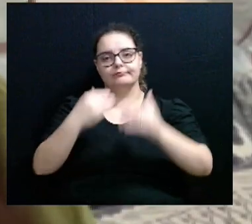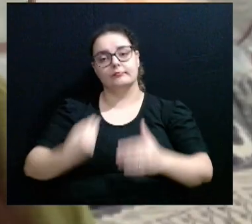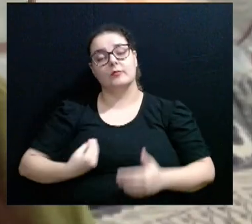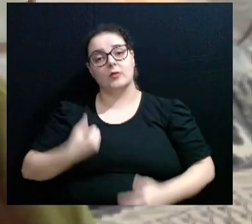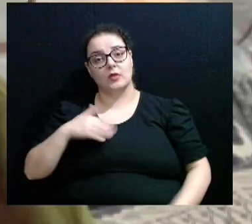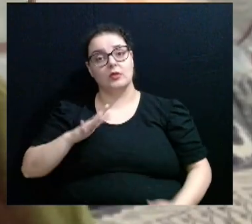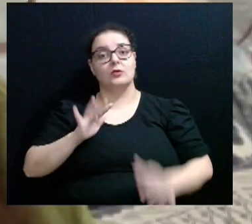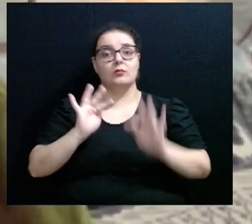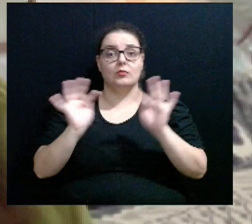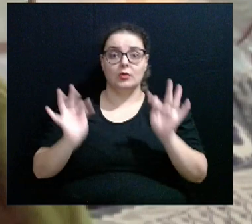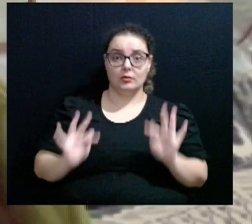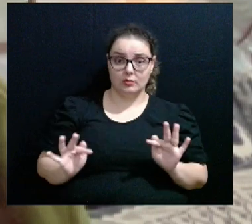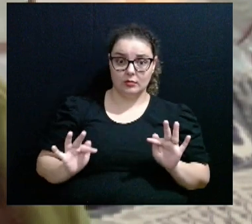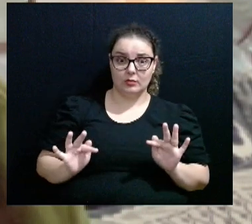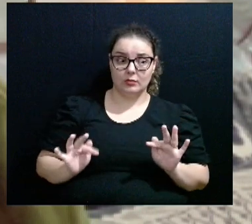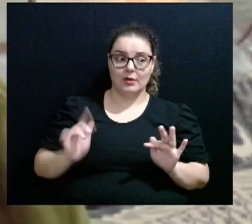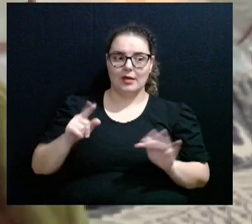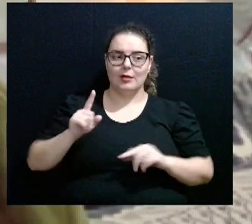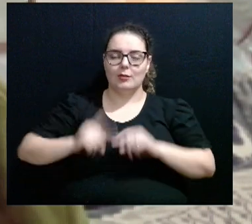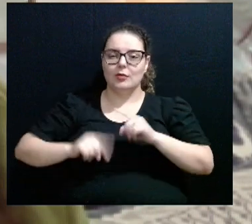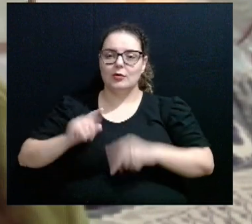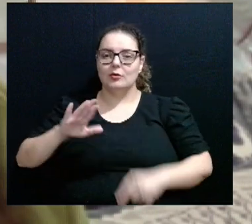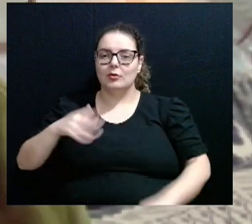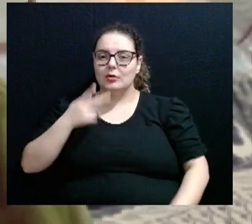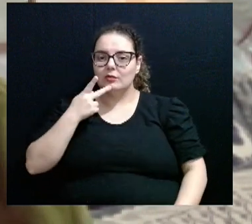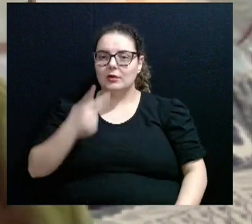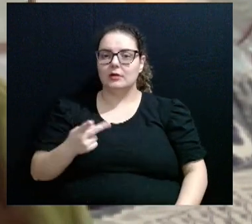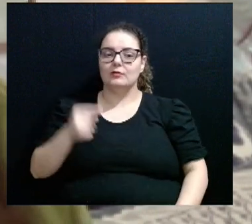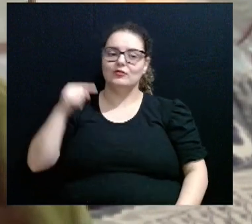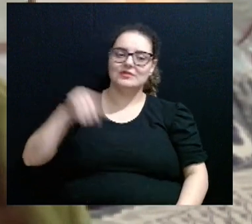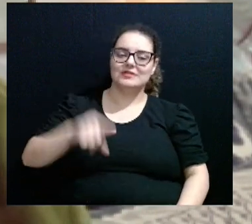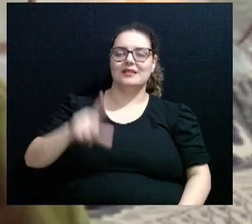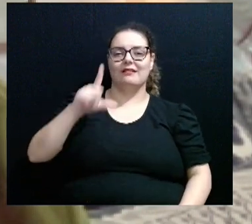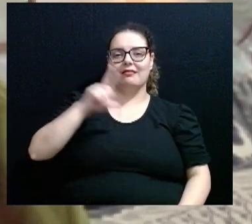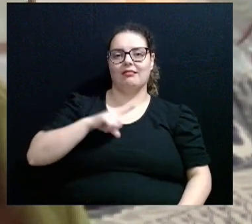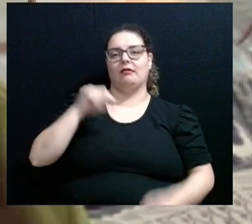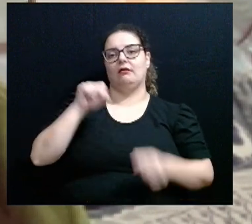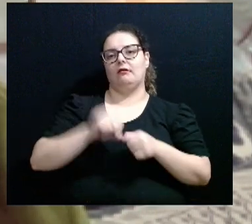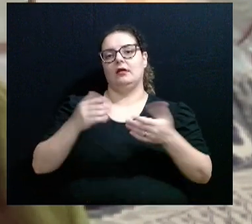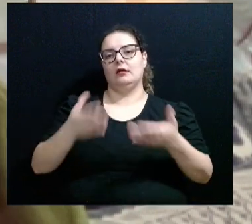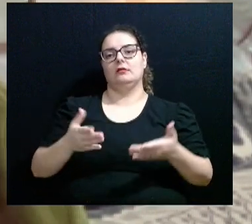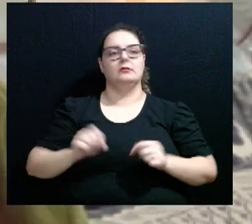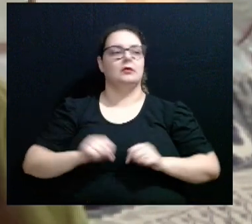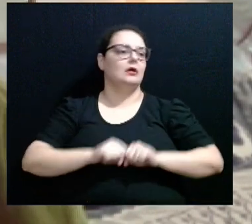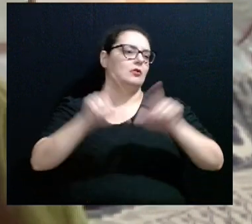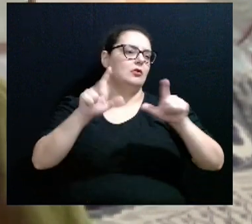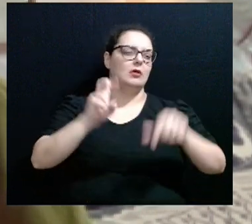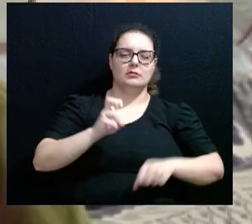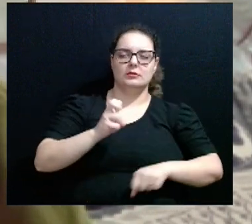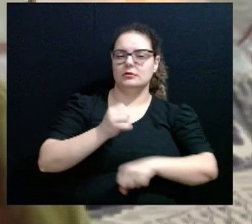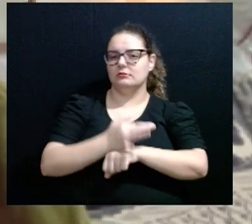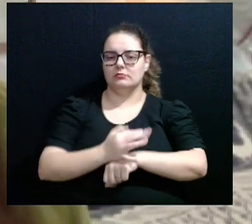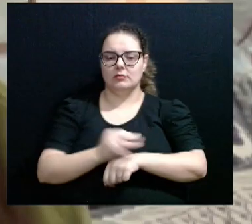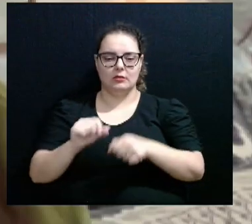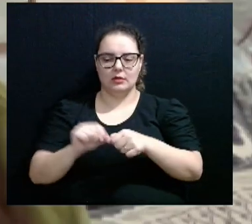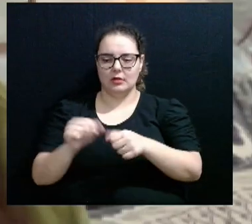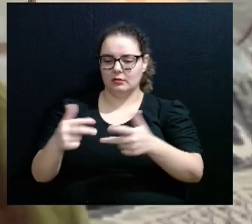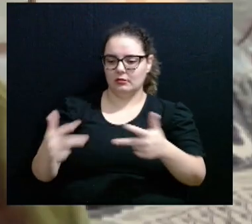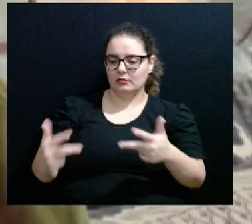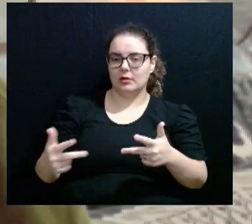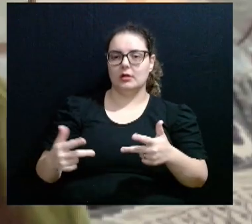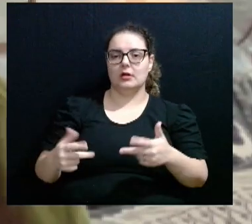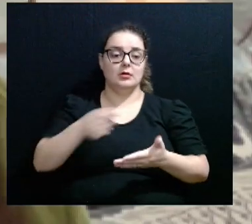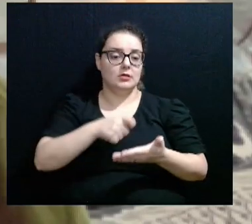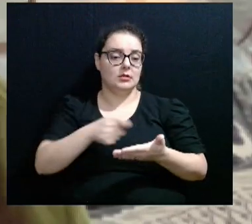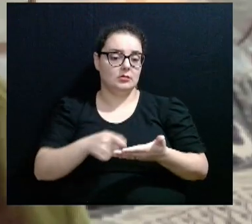vira produto quando alguém fala, você tem que fazer isso, né? Acordar às 5 da manhã, fazer tal coisa, escrever seu diário e